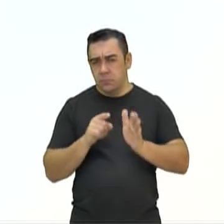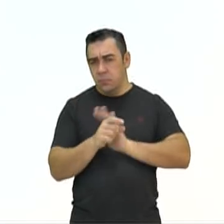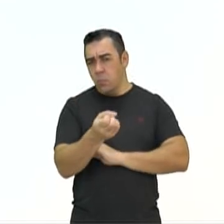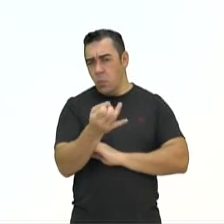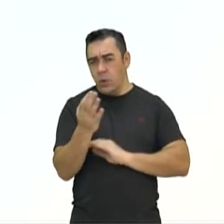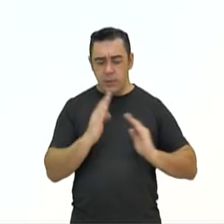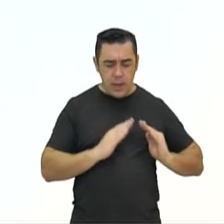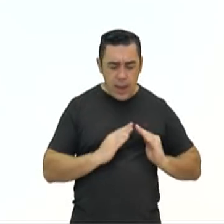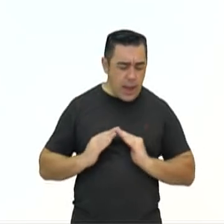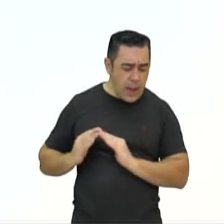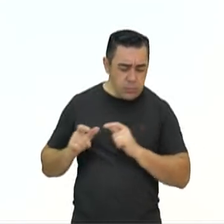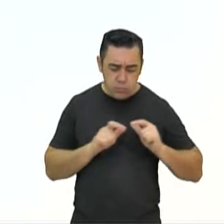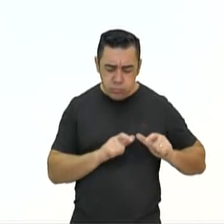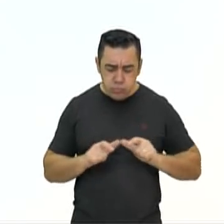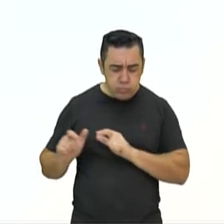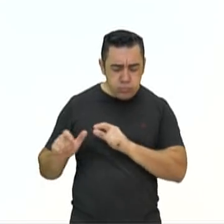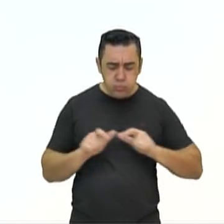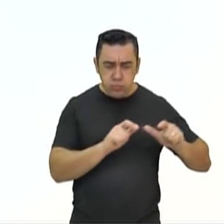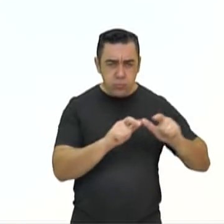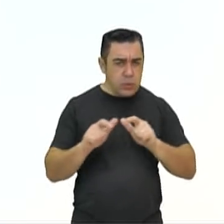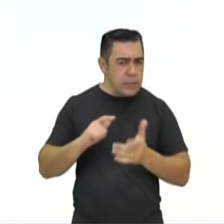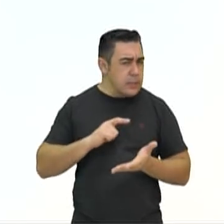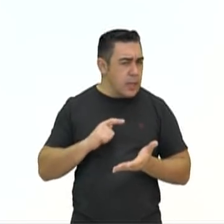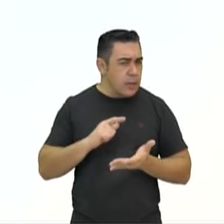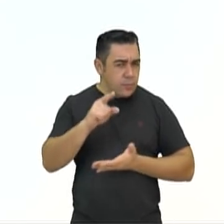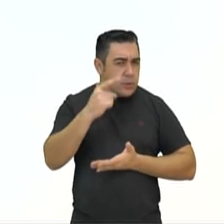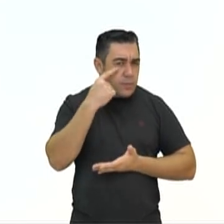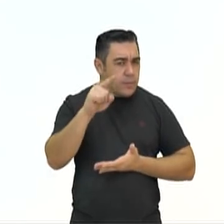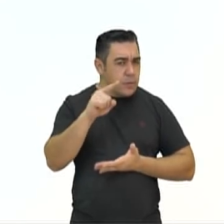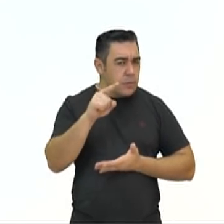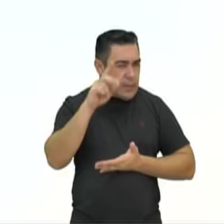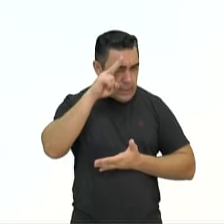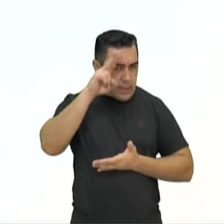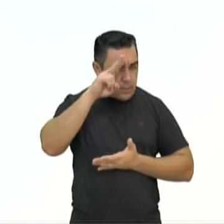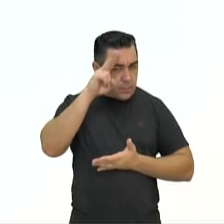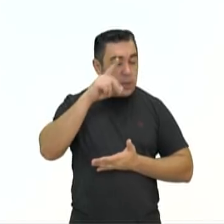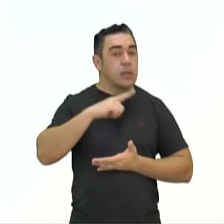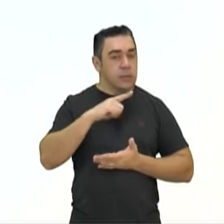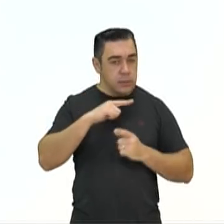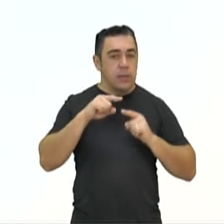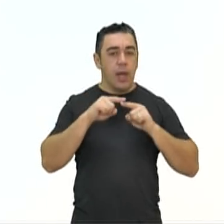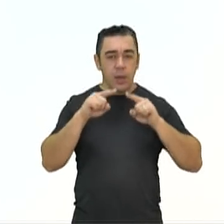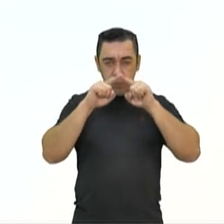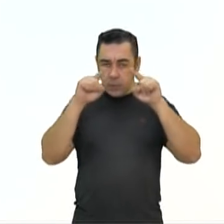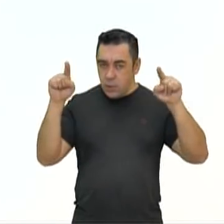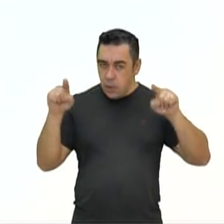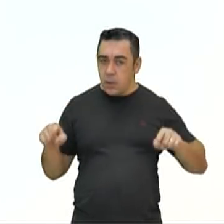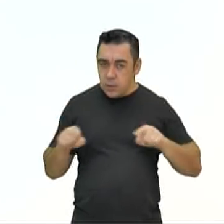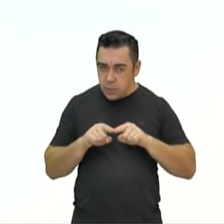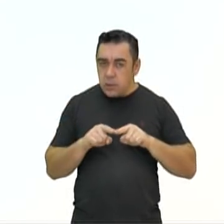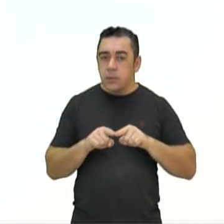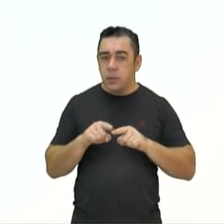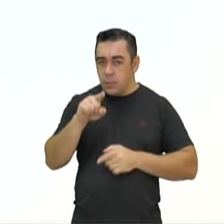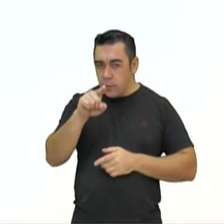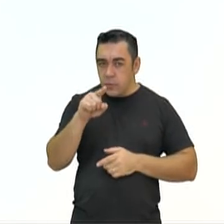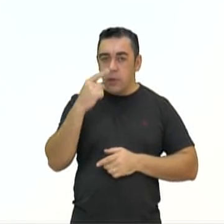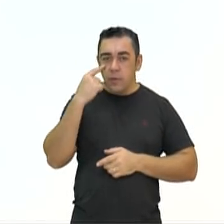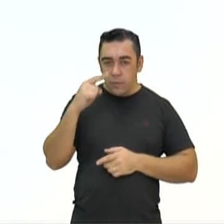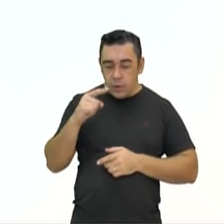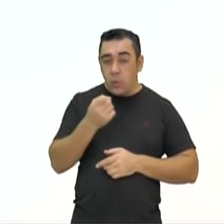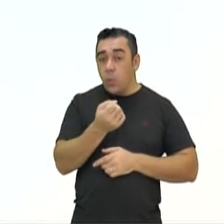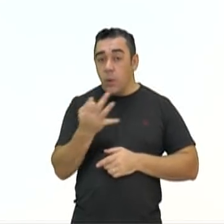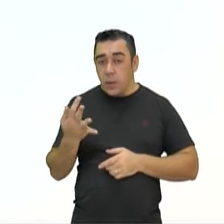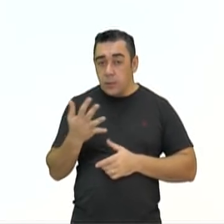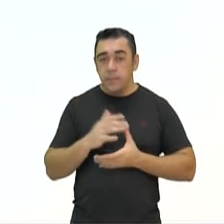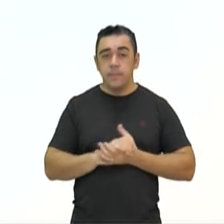possui o tabuleiro de xadrez? Acho que isso a gente falou, né? Vocês viram, e você tem até um desenho lá atrás, lá do tabuleiro de dama, qualquer coisa pode contar